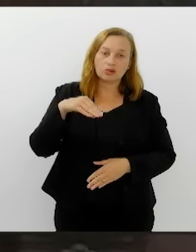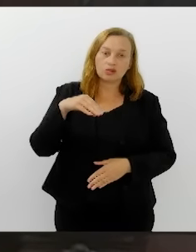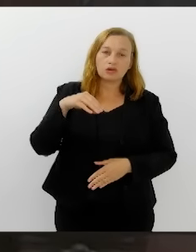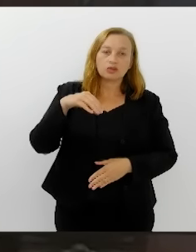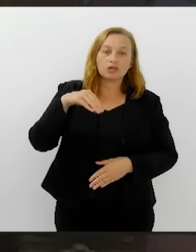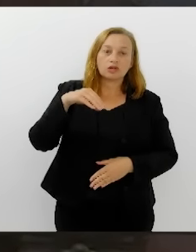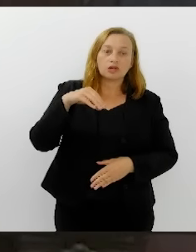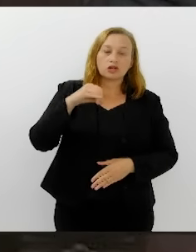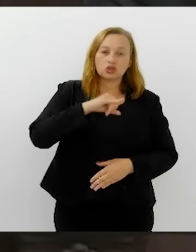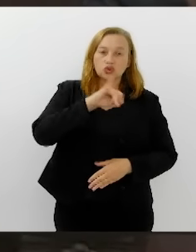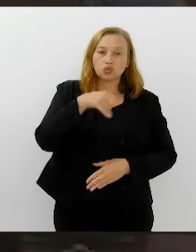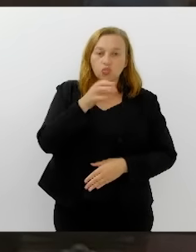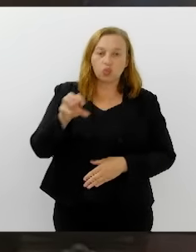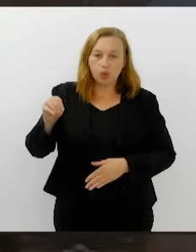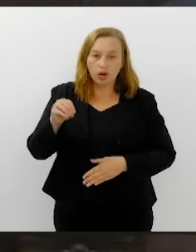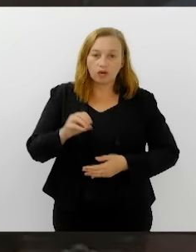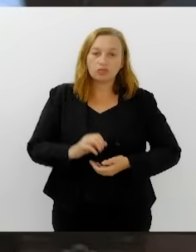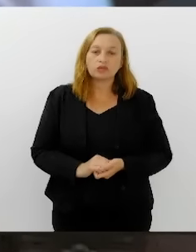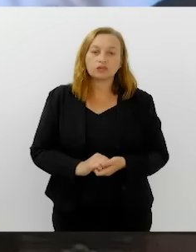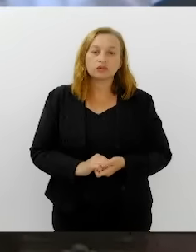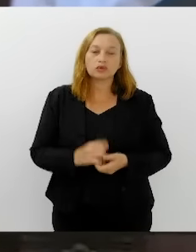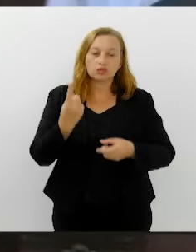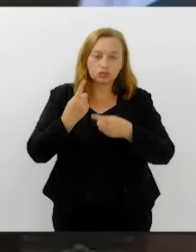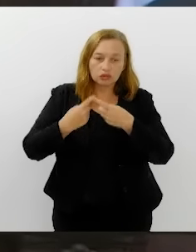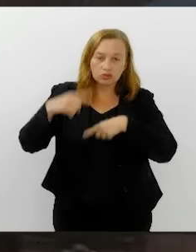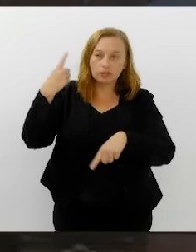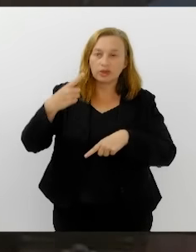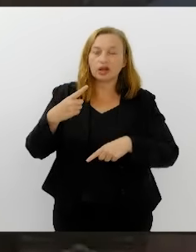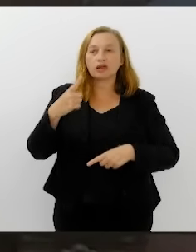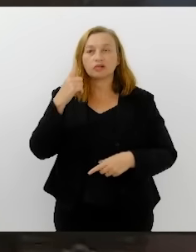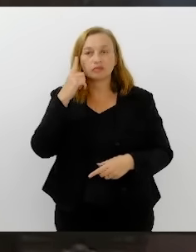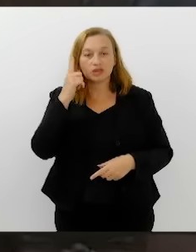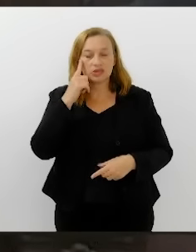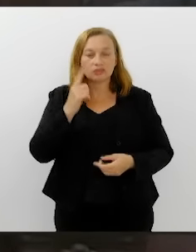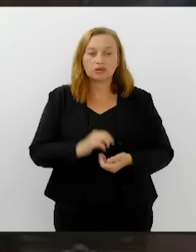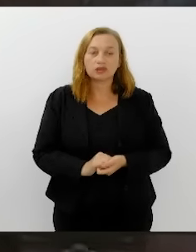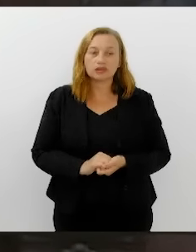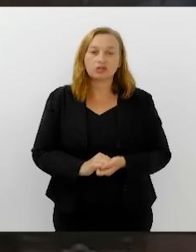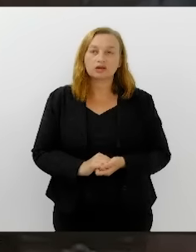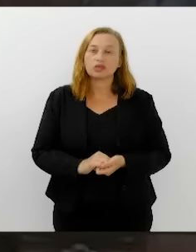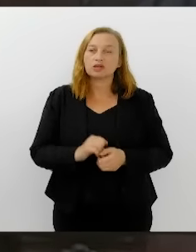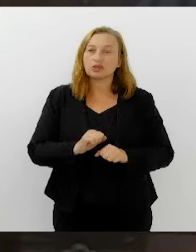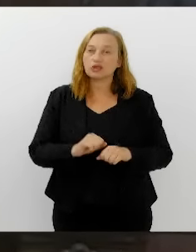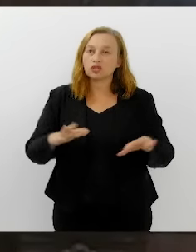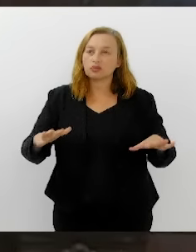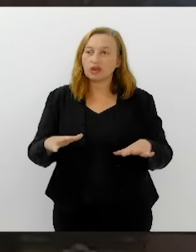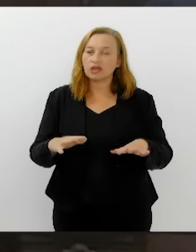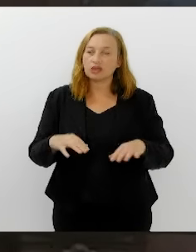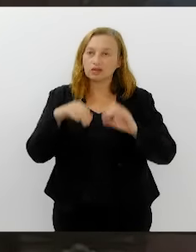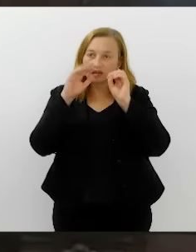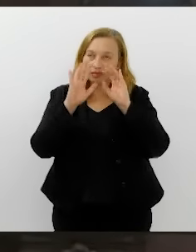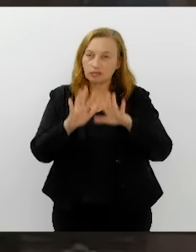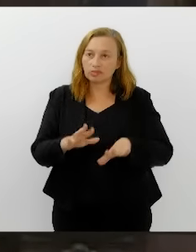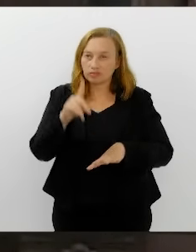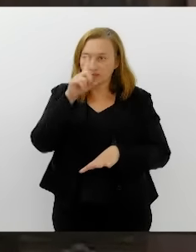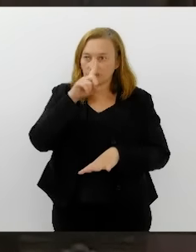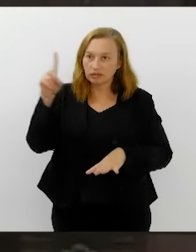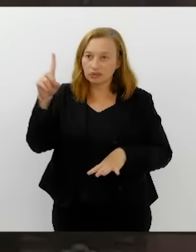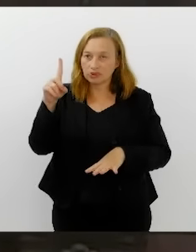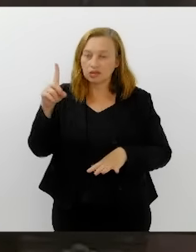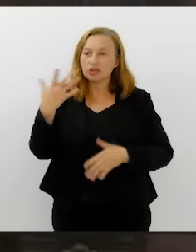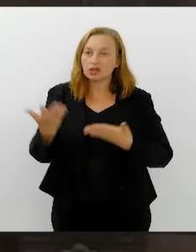não apenas cumpriram, mas superaram as expectativas, espalhando a luz do Evangelho e servindo a humanidade em